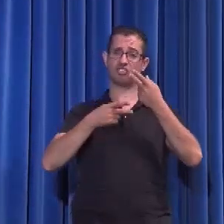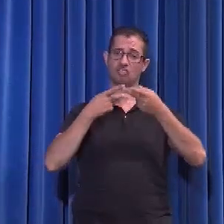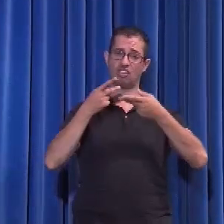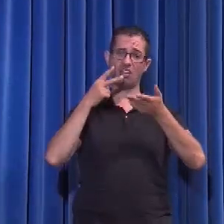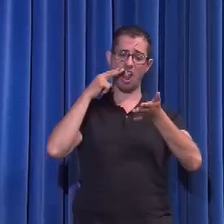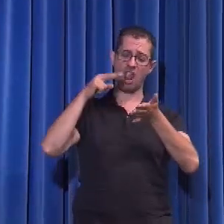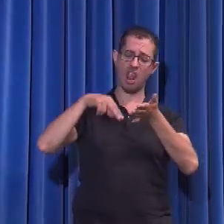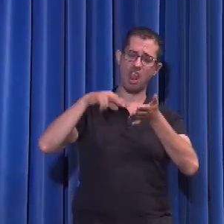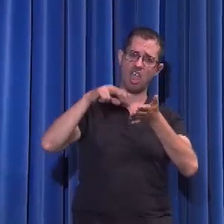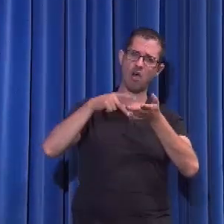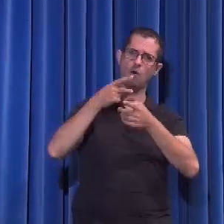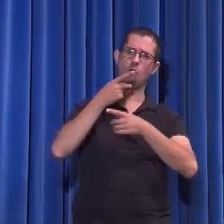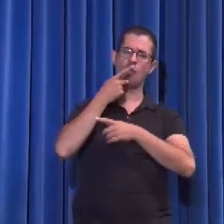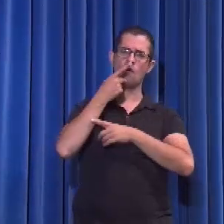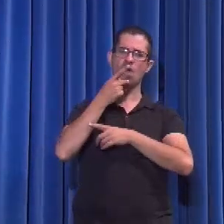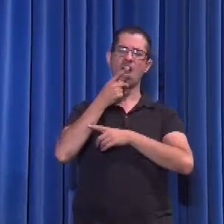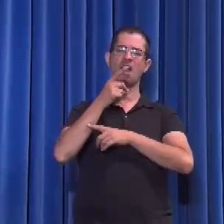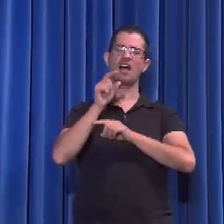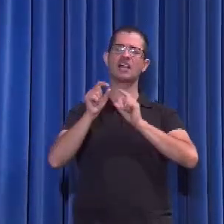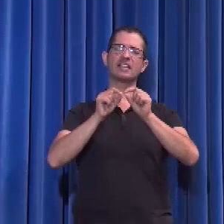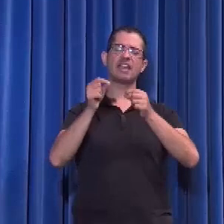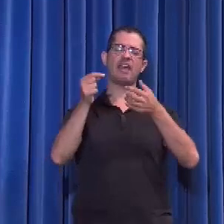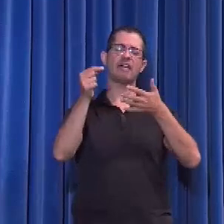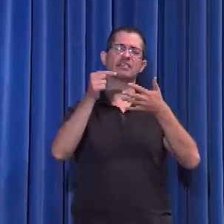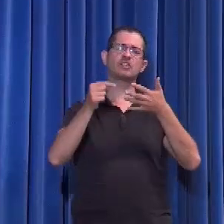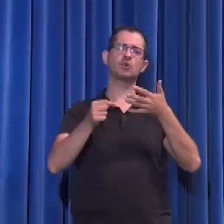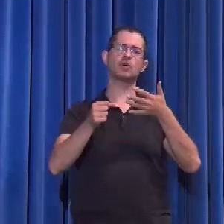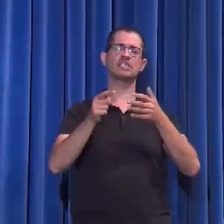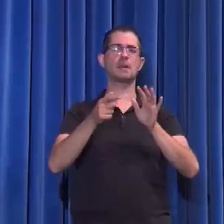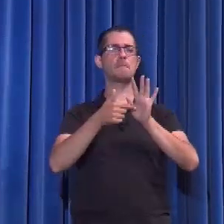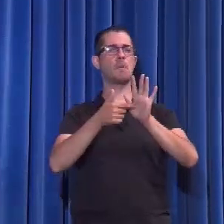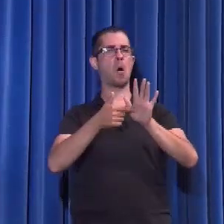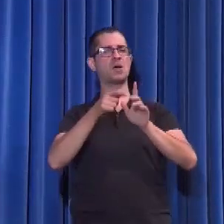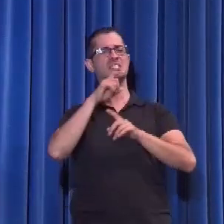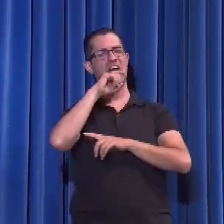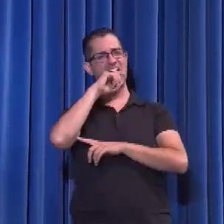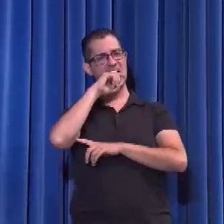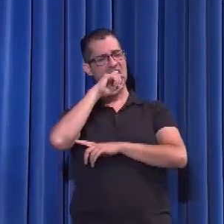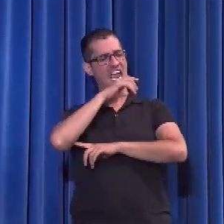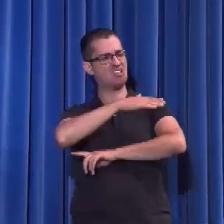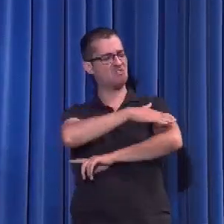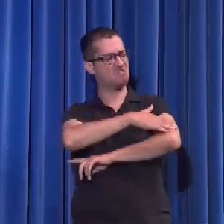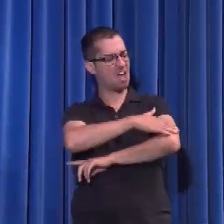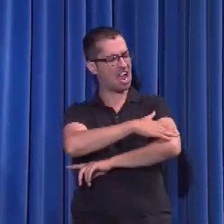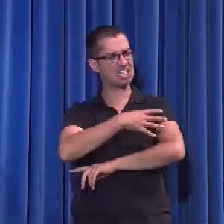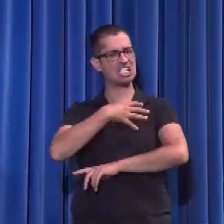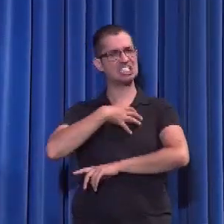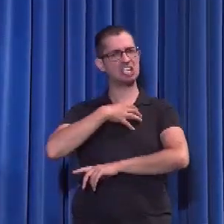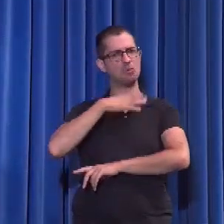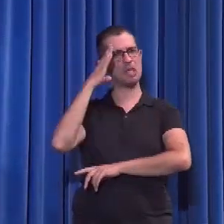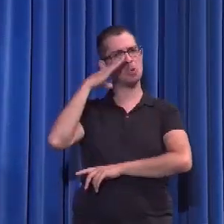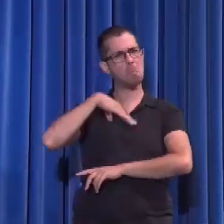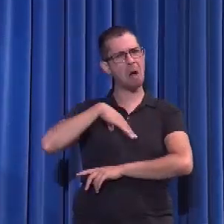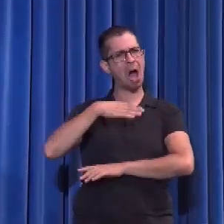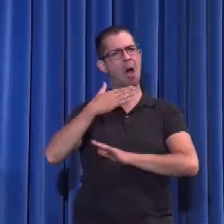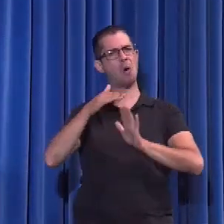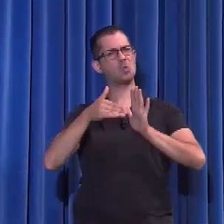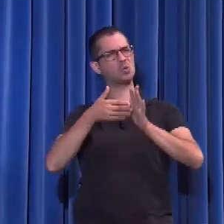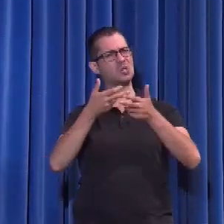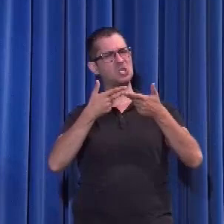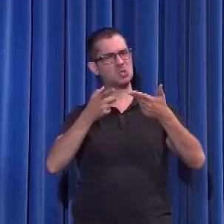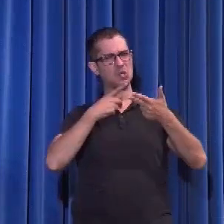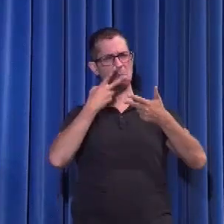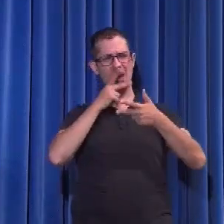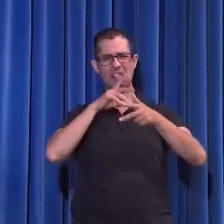isso causa inveja, sentimento faccioso, todo tipo de coisas